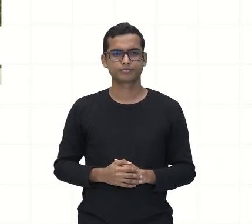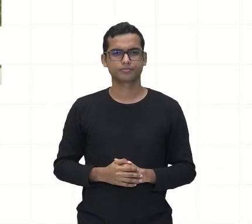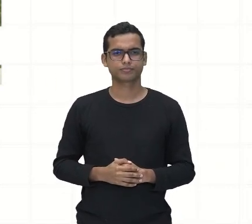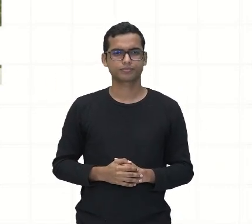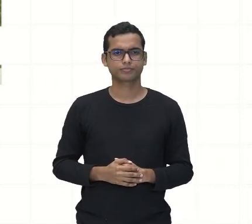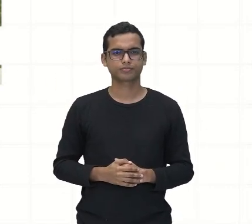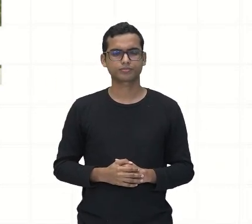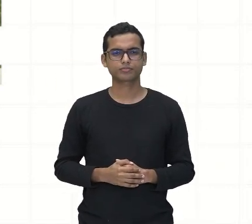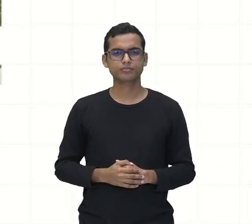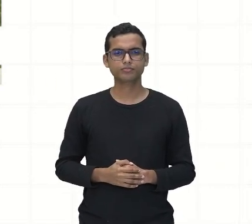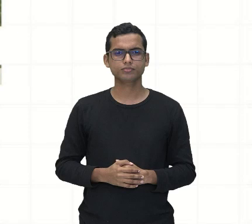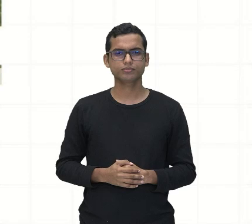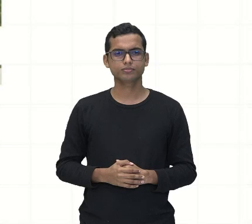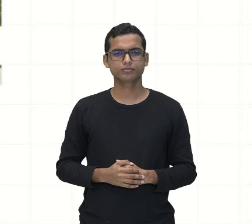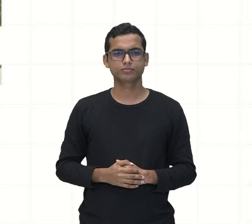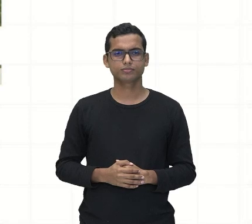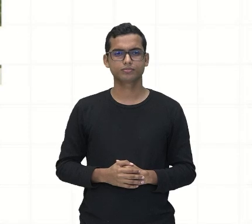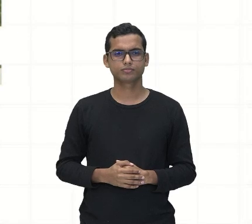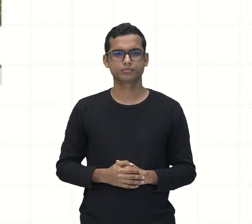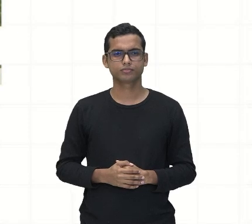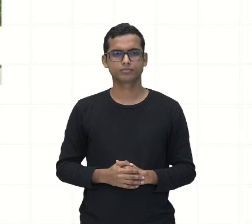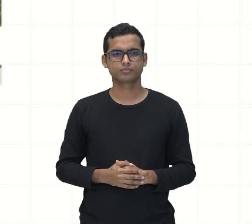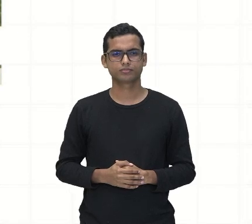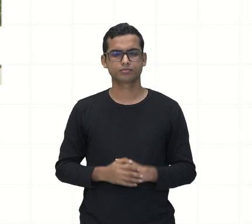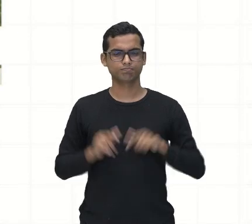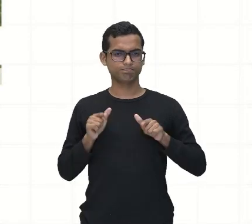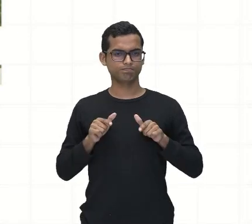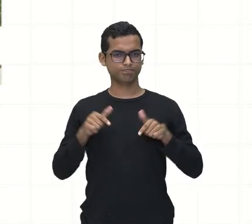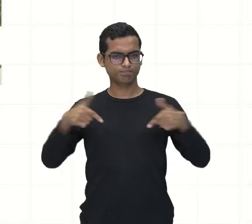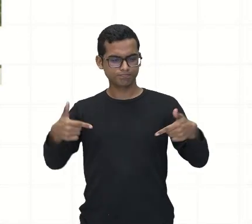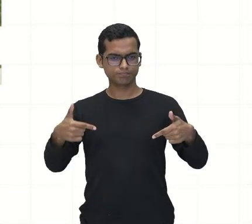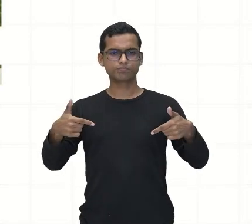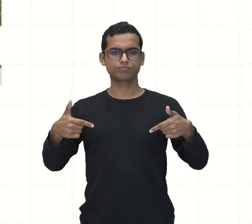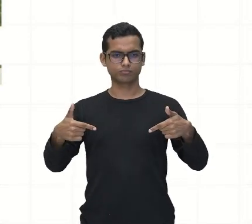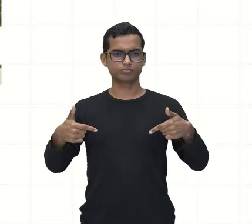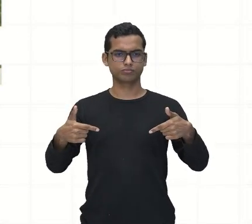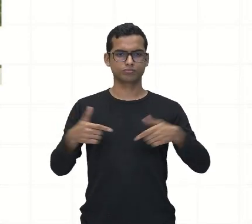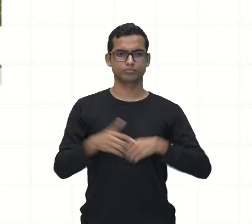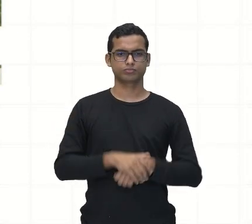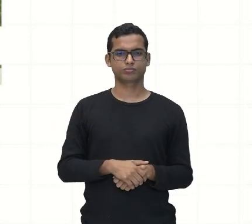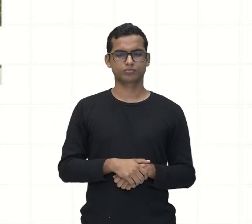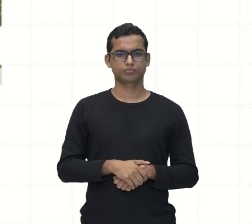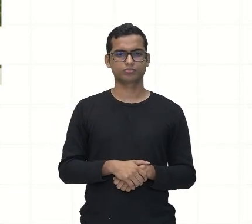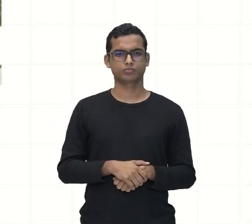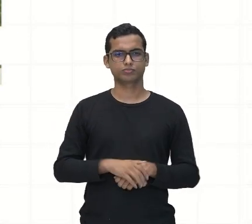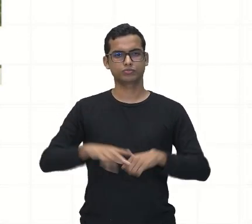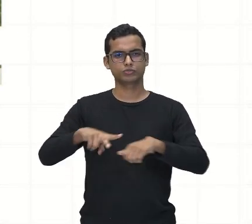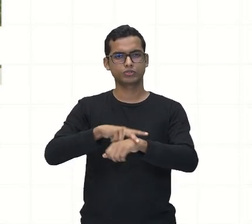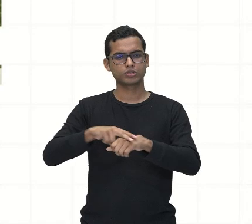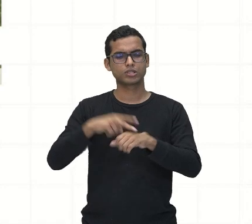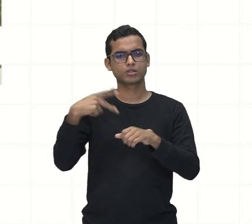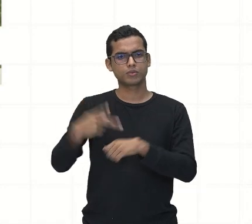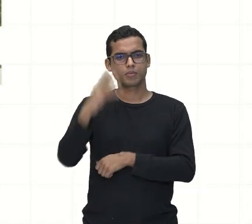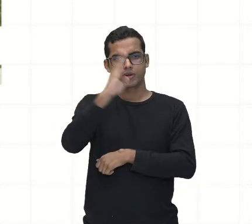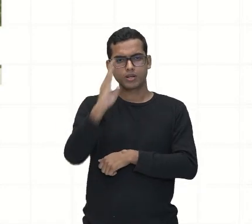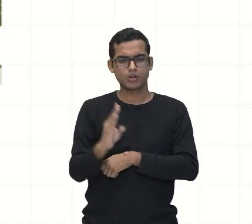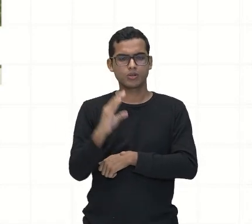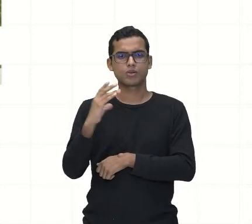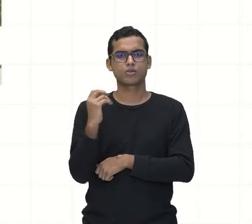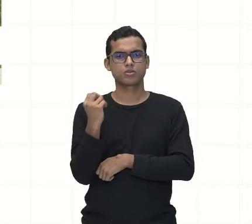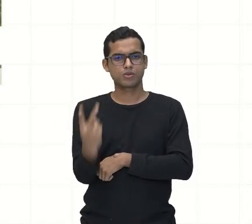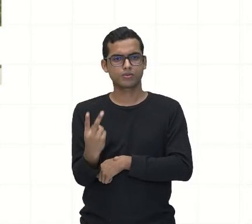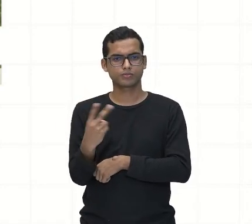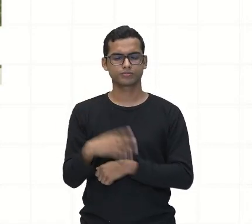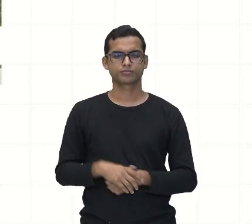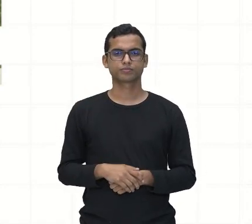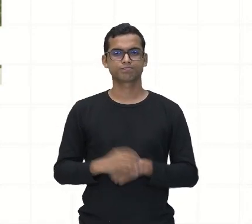um gráfico, um infográfico da Operação Verde Brasil 2, né? Aqui nós temos o